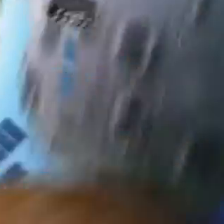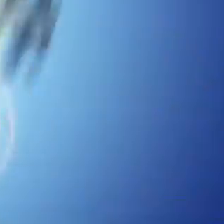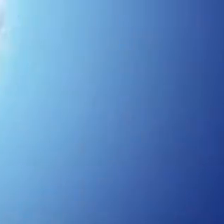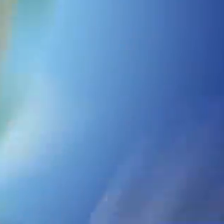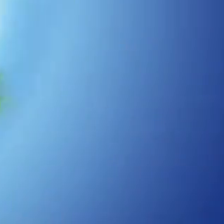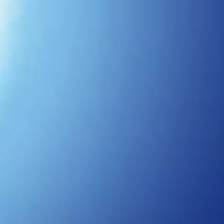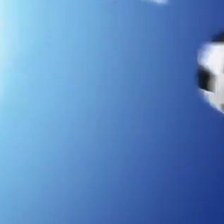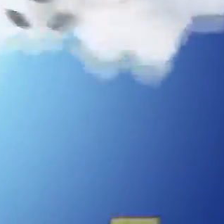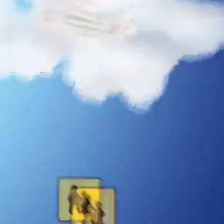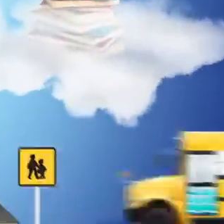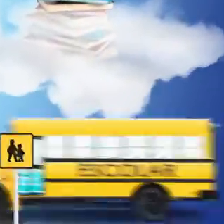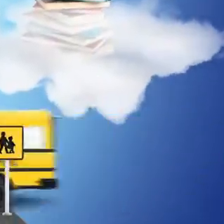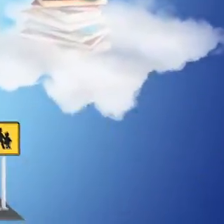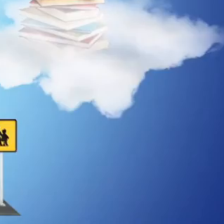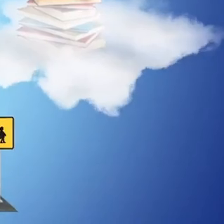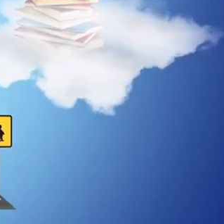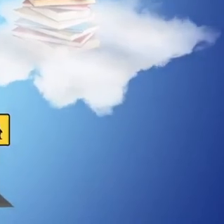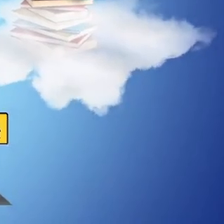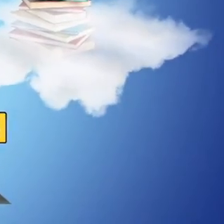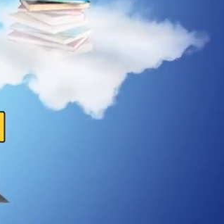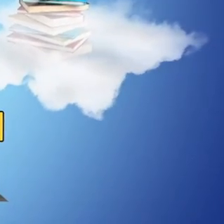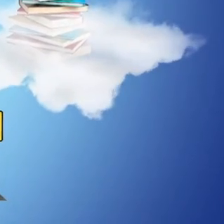E aí